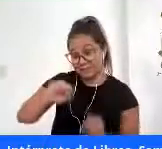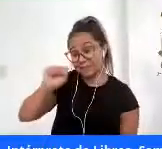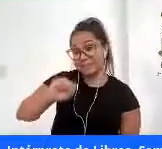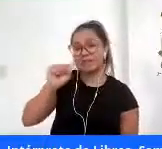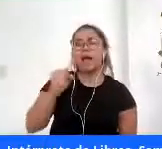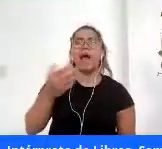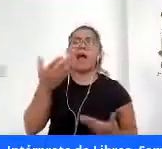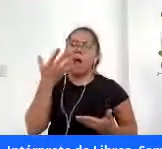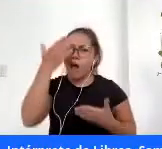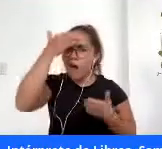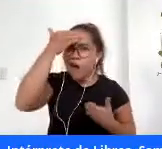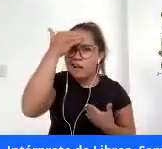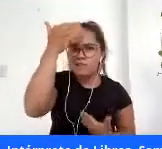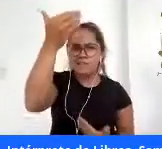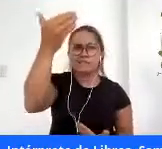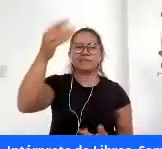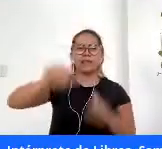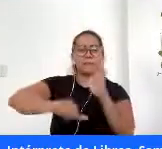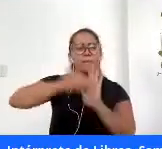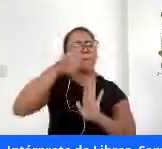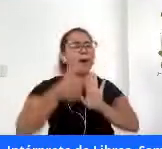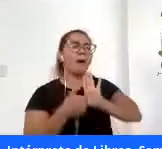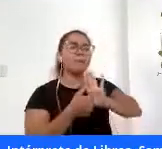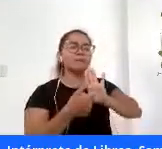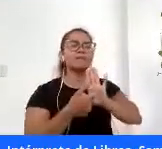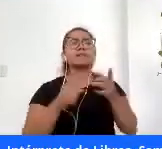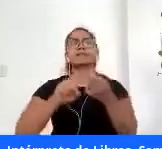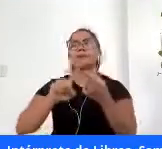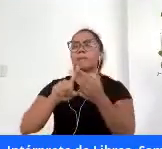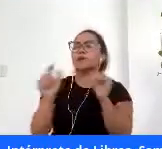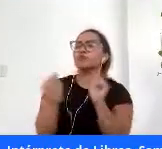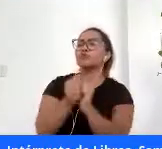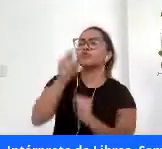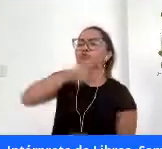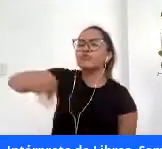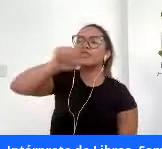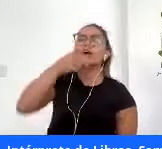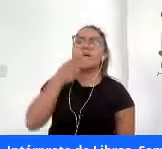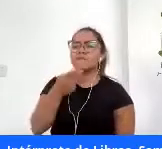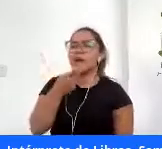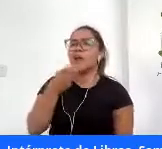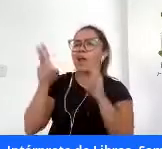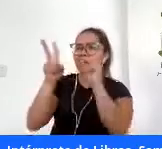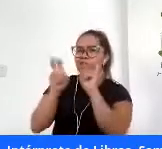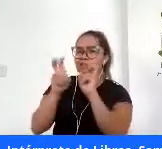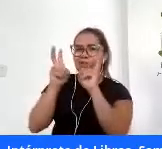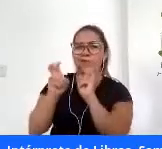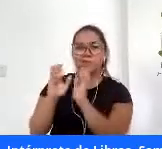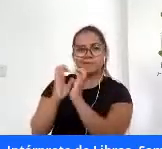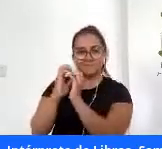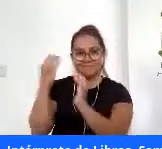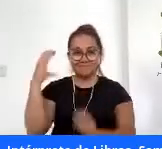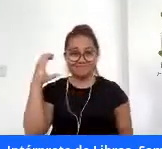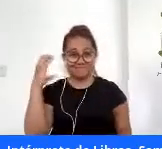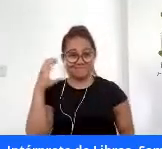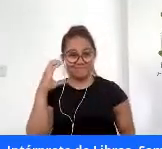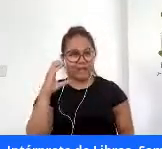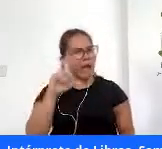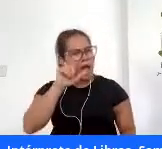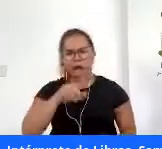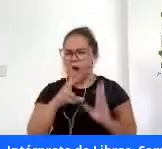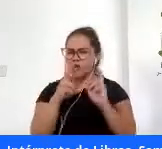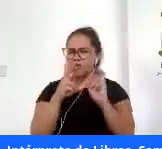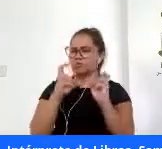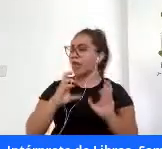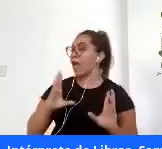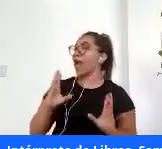gostaria de agradecer, primeiramente, pela apresentação e pela oportunidade de estar aqui falando sobre neurociências, que é um assunto que eu